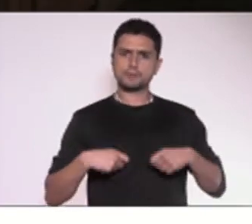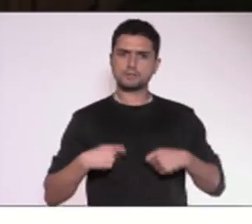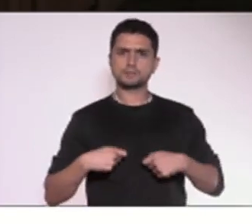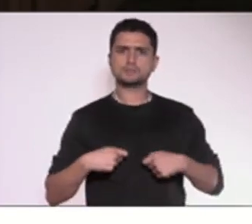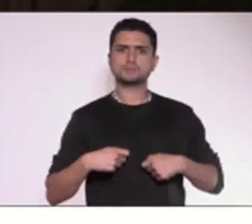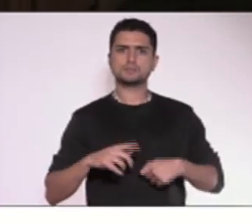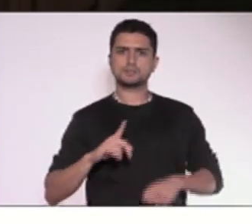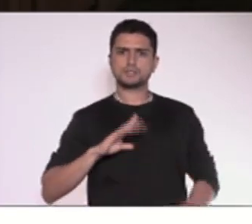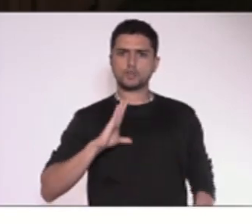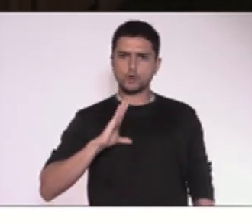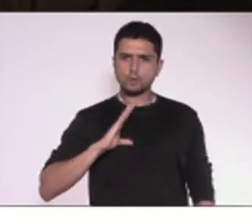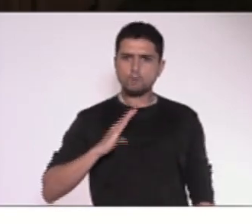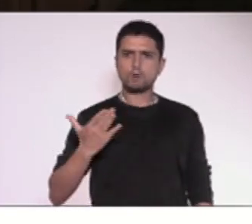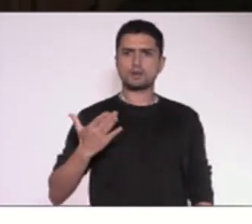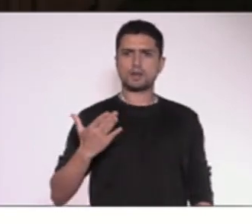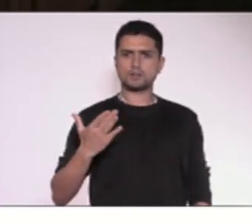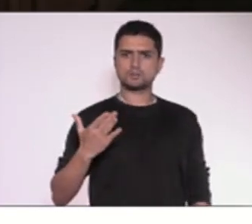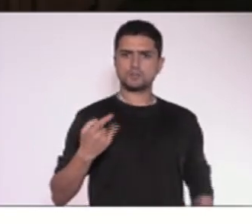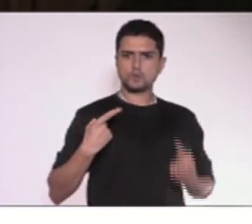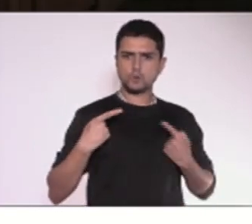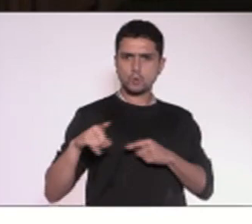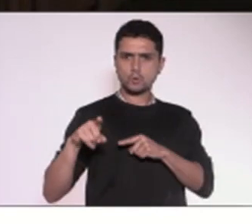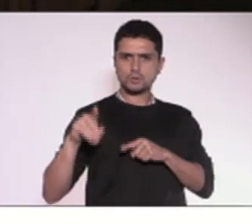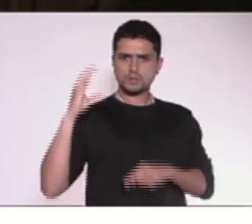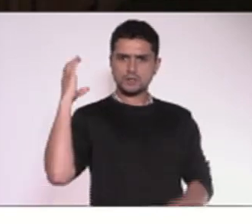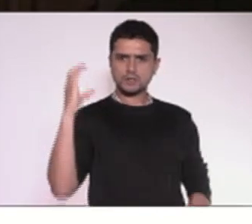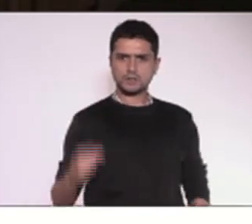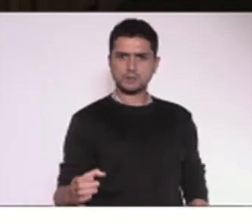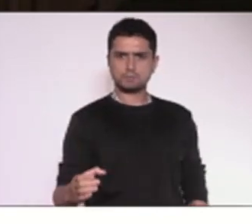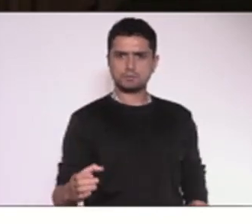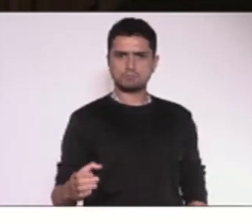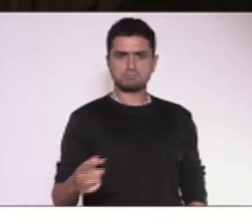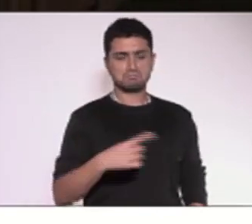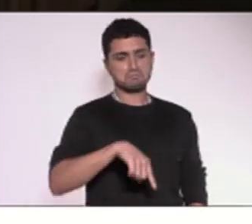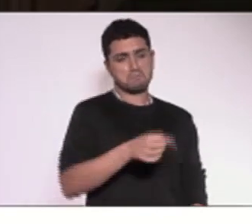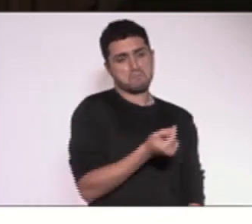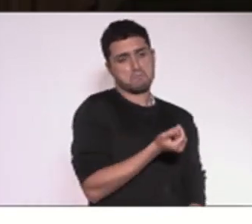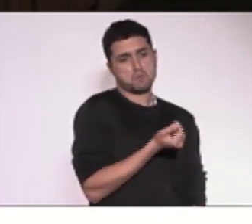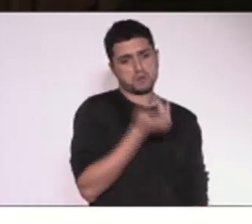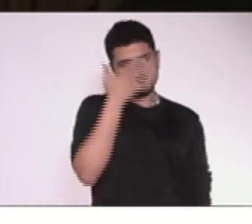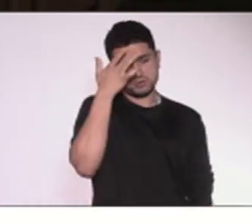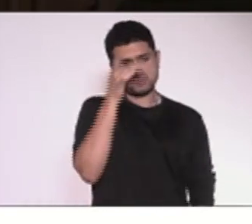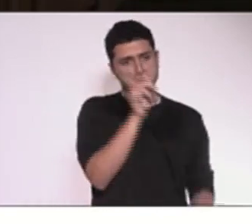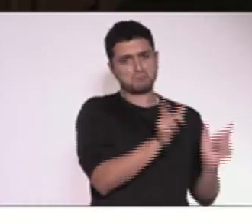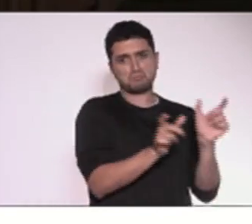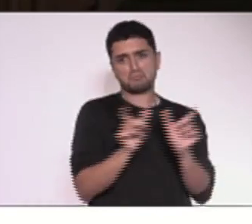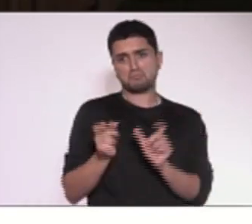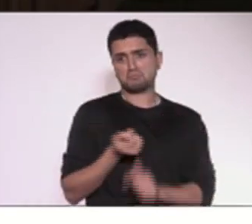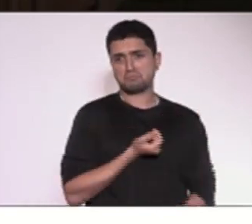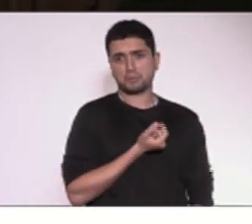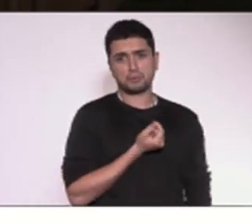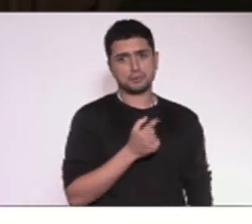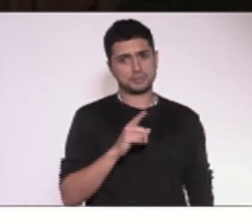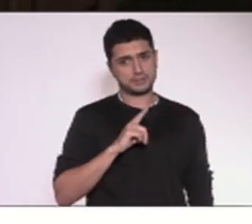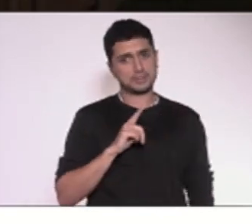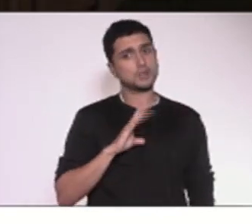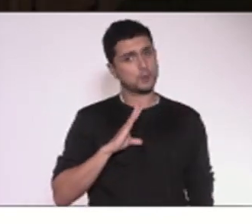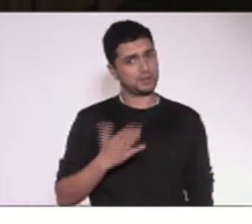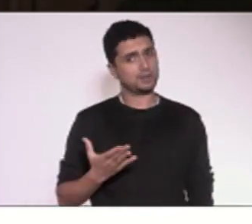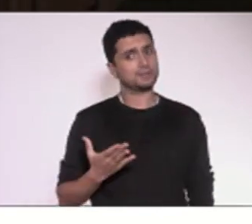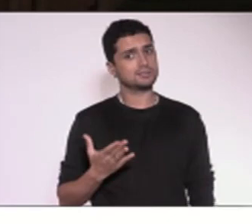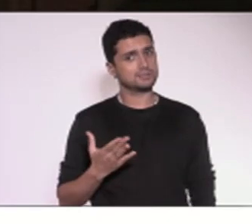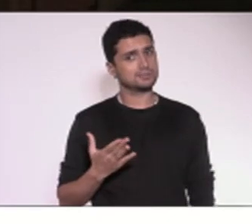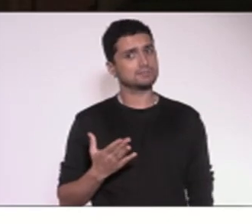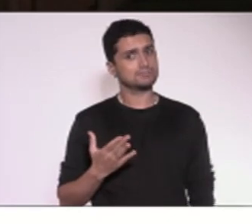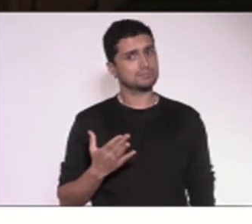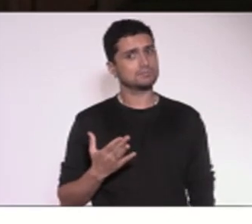coragem de desafiar aquilo que poucos têm coragem de desafiar, de tocar numa ferida que poucos